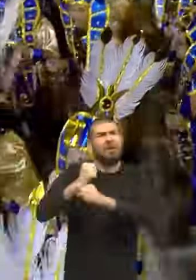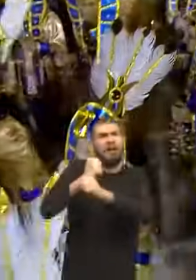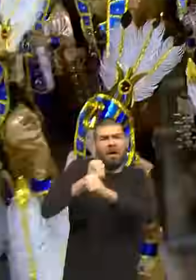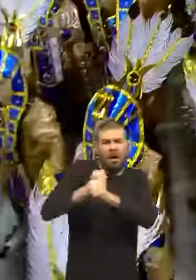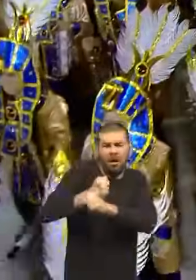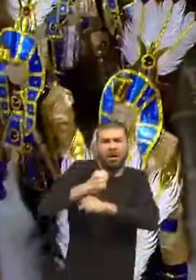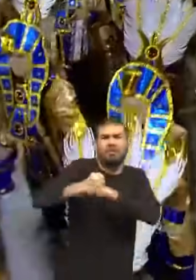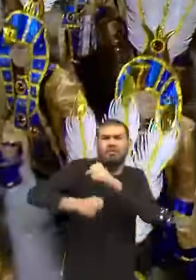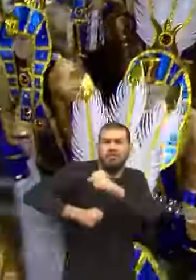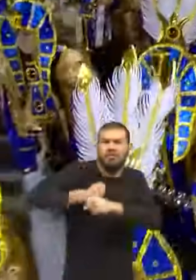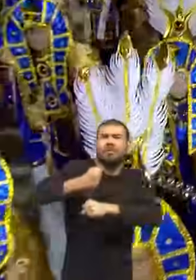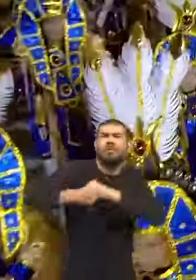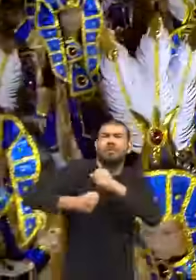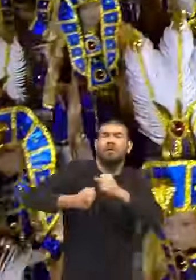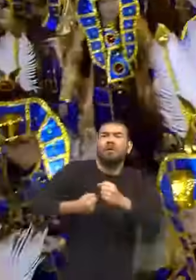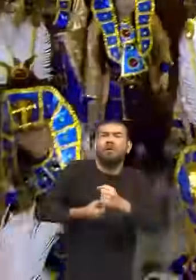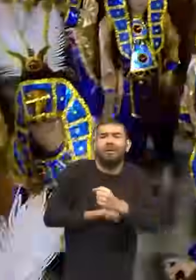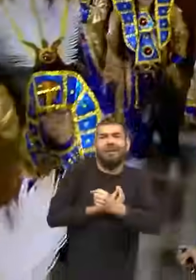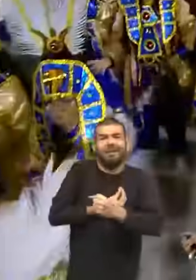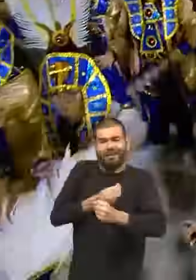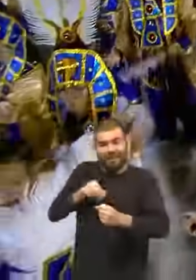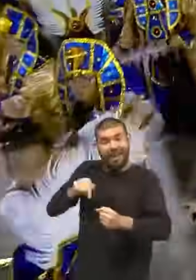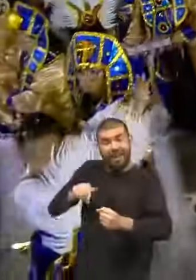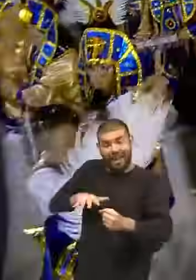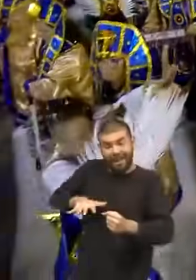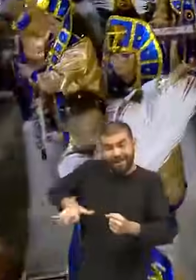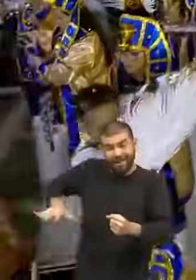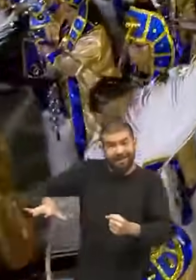anos atuando naquela região.